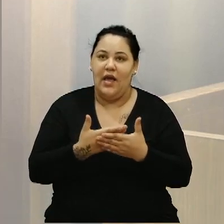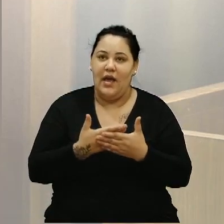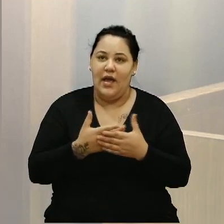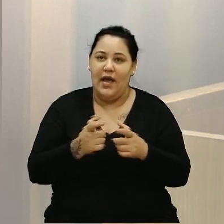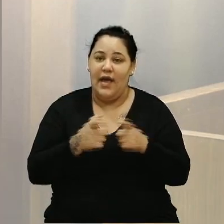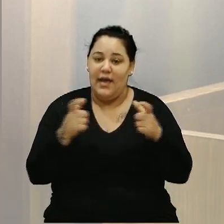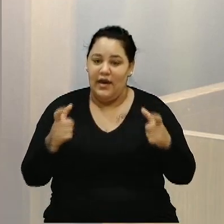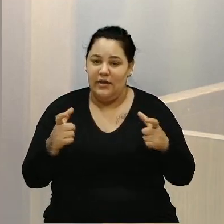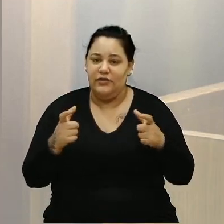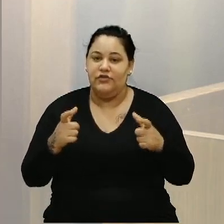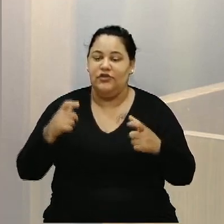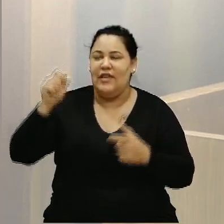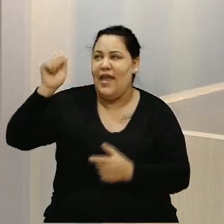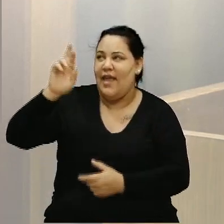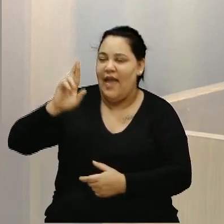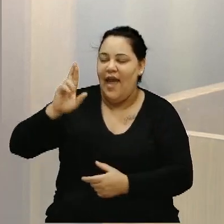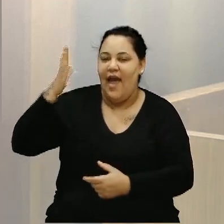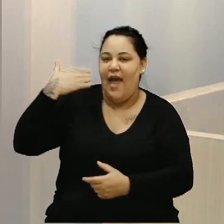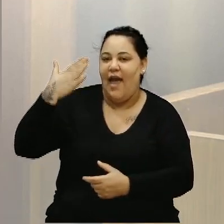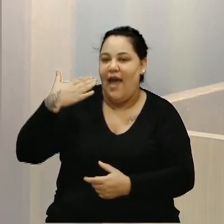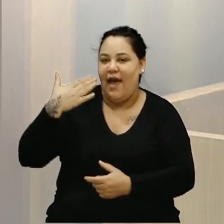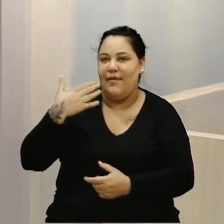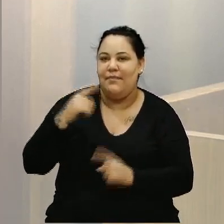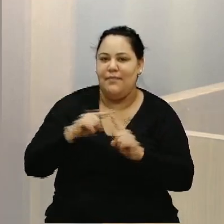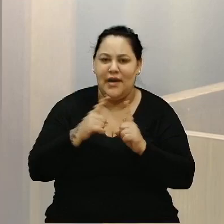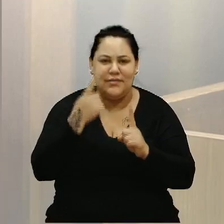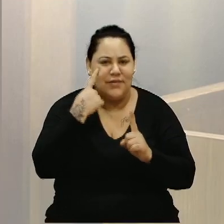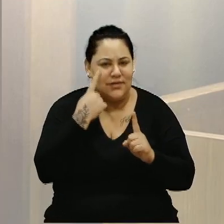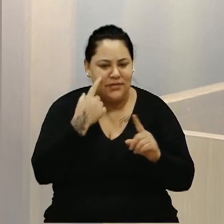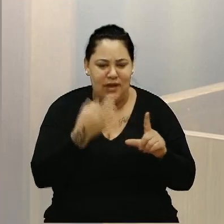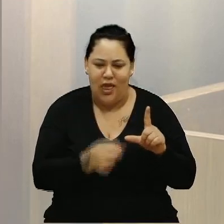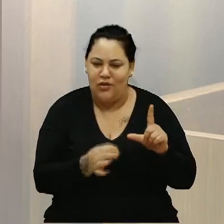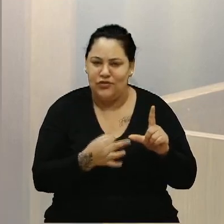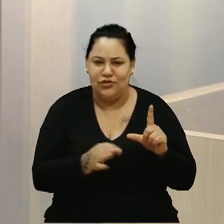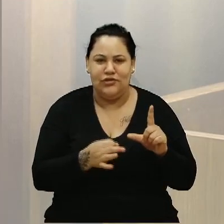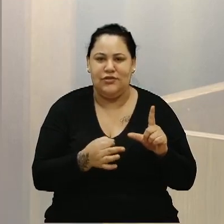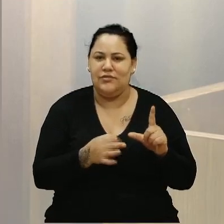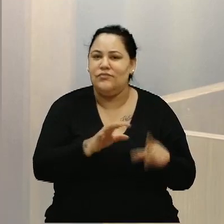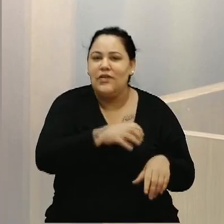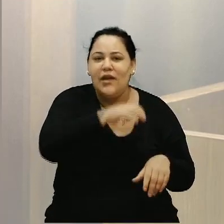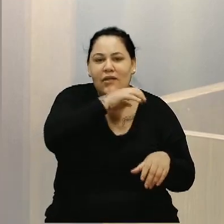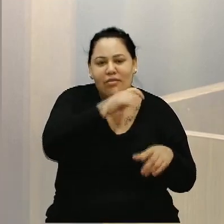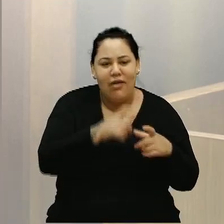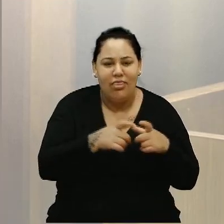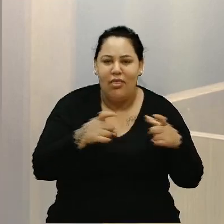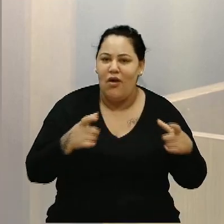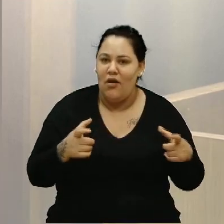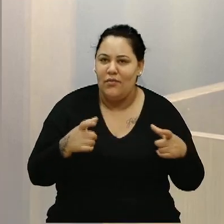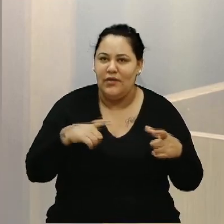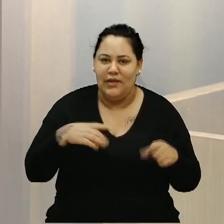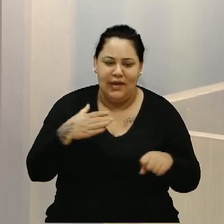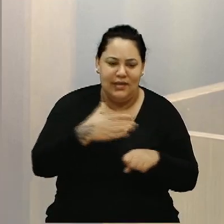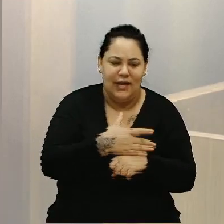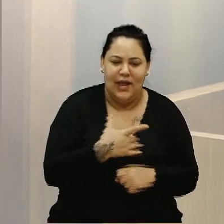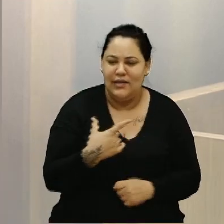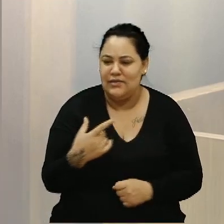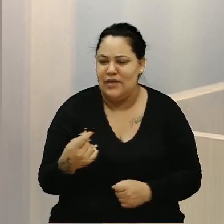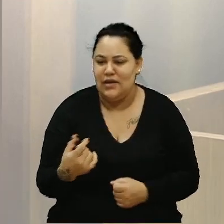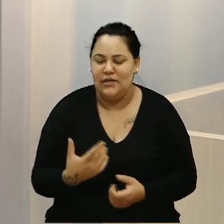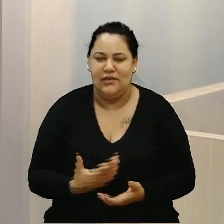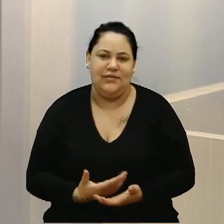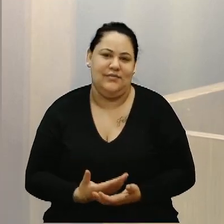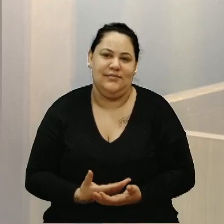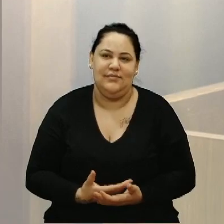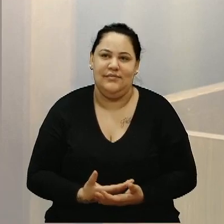na logística, naquele terreno enorme, tudo, né, uma escola com um monte de saída e entrada, né?